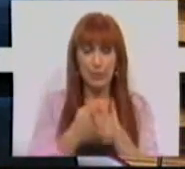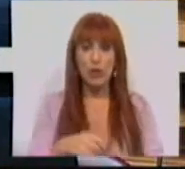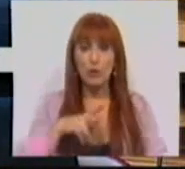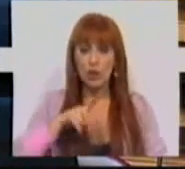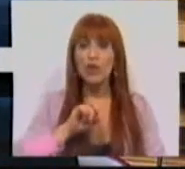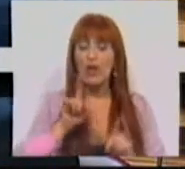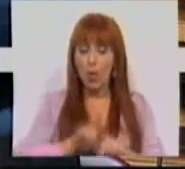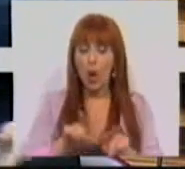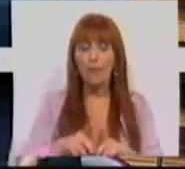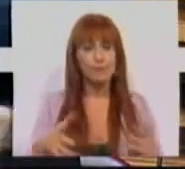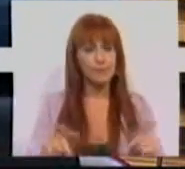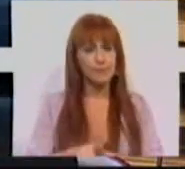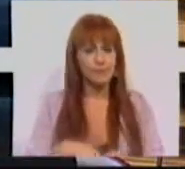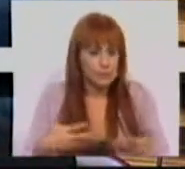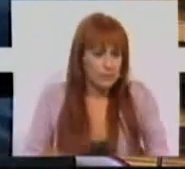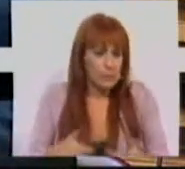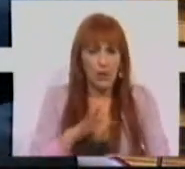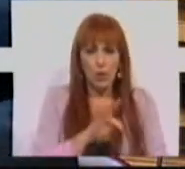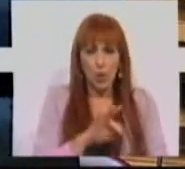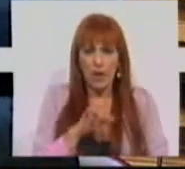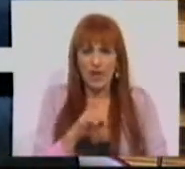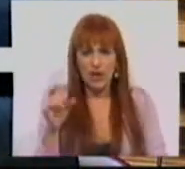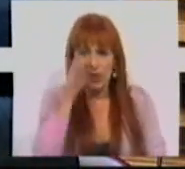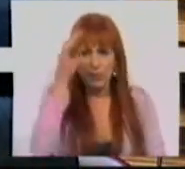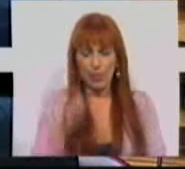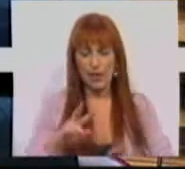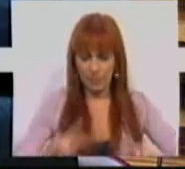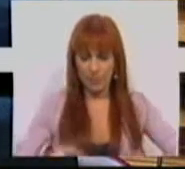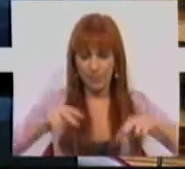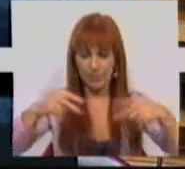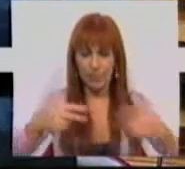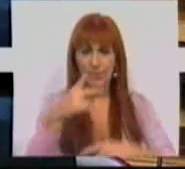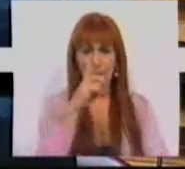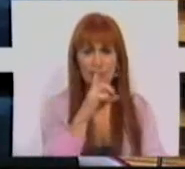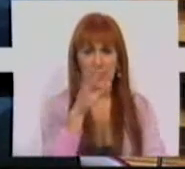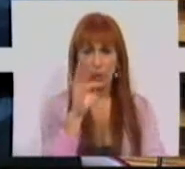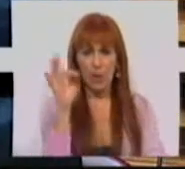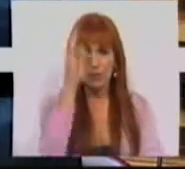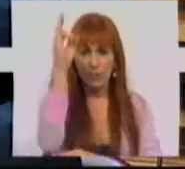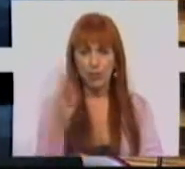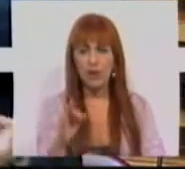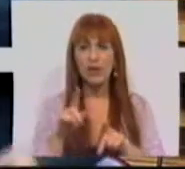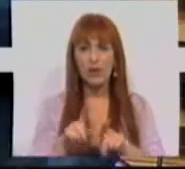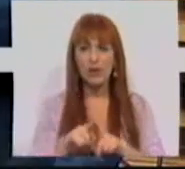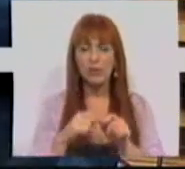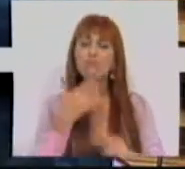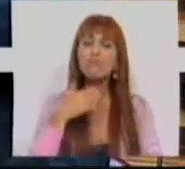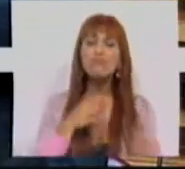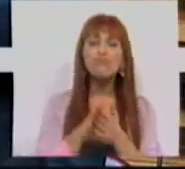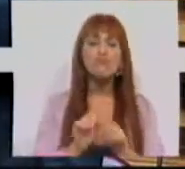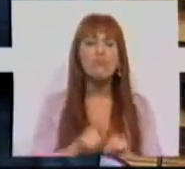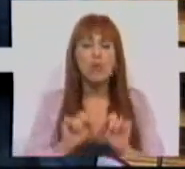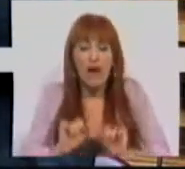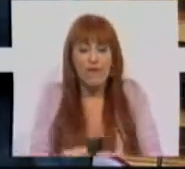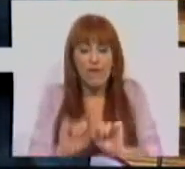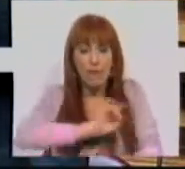Portugal passará dos atuais 46% para 64% de aproveitamento do